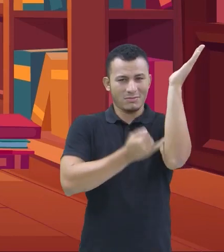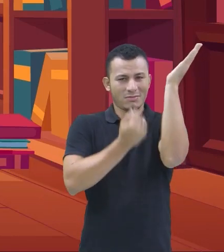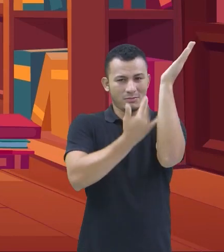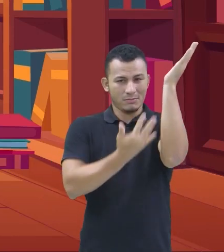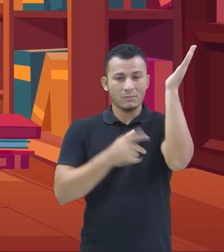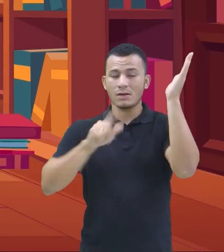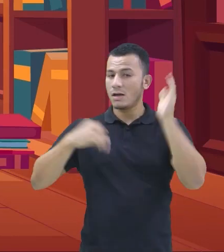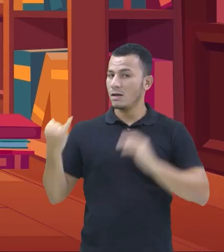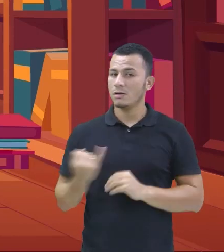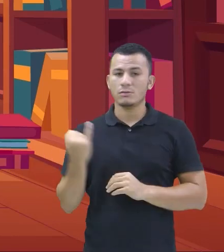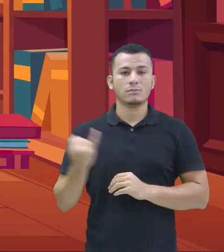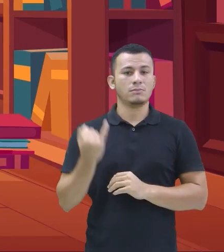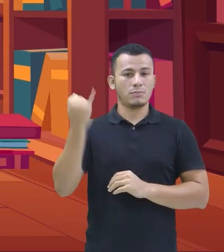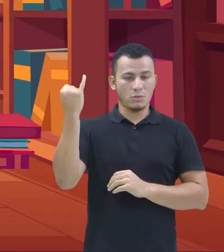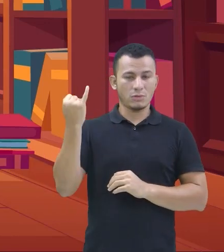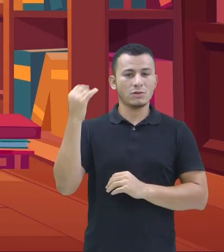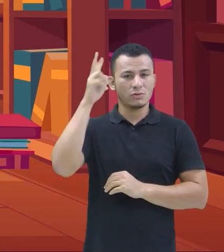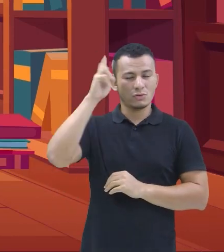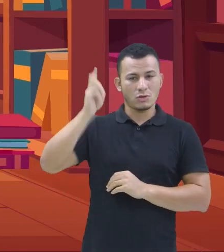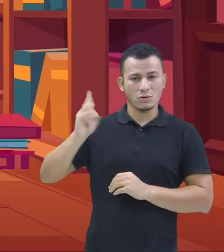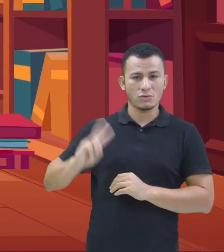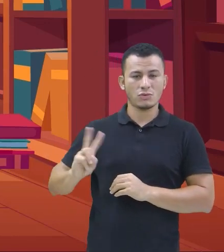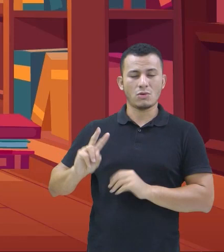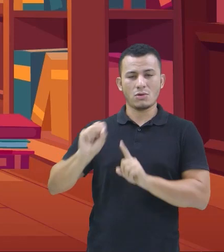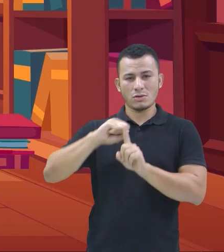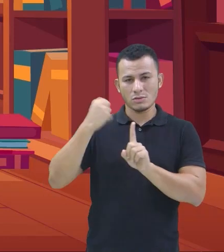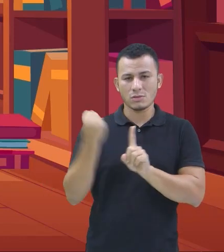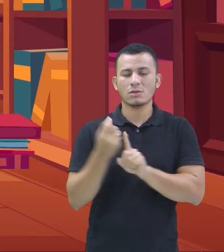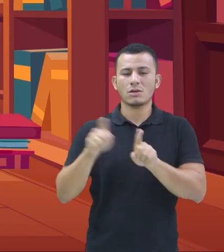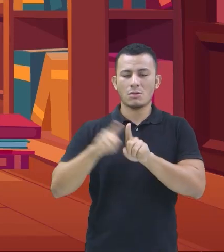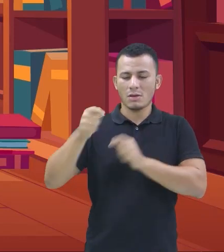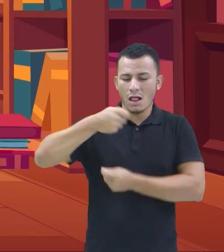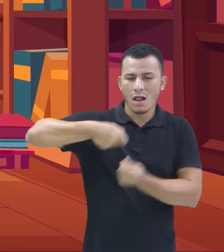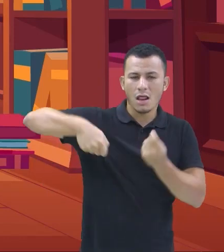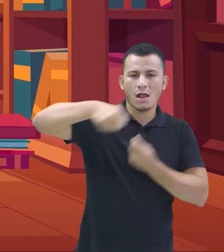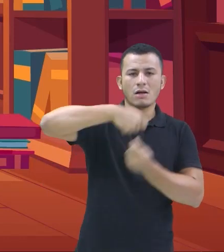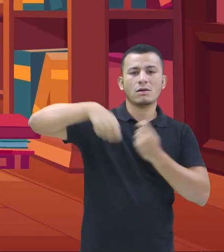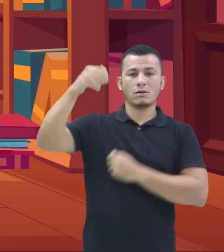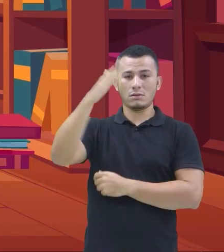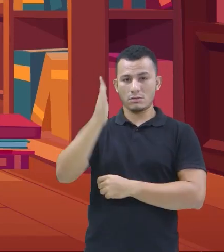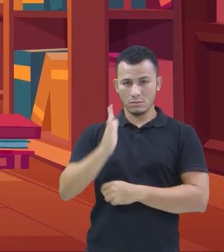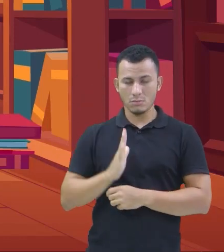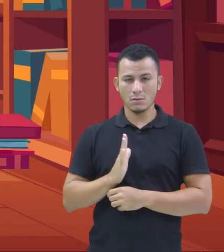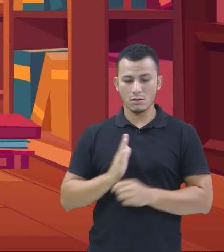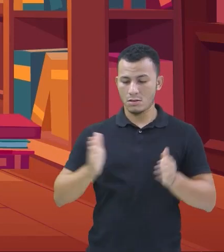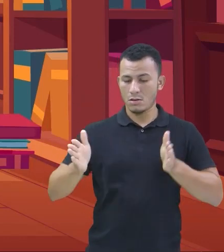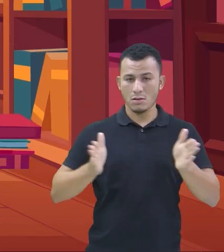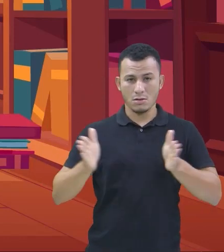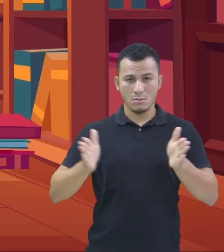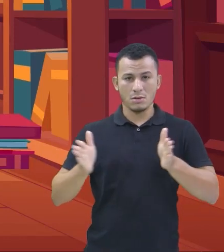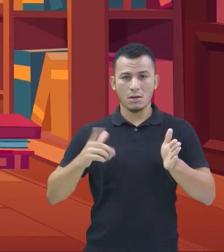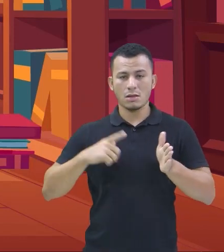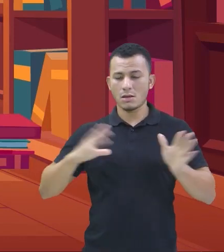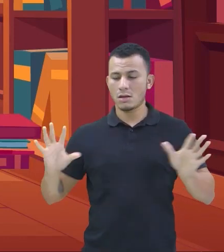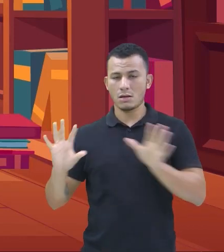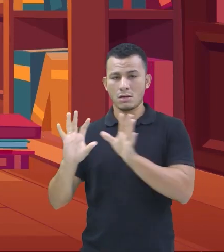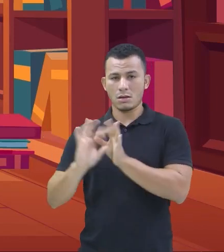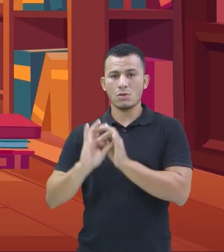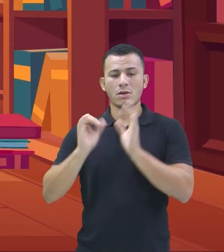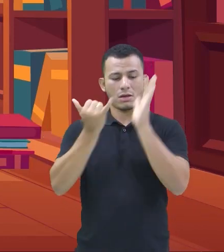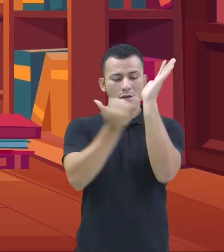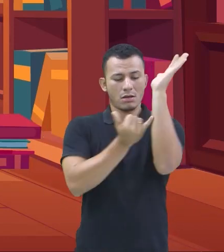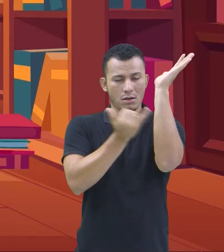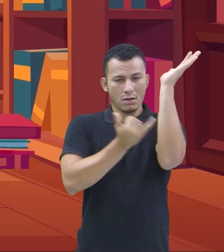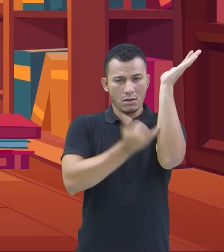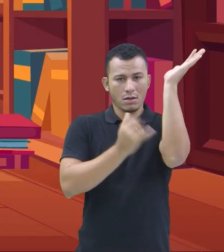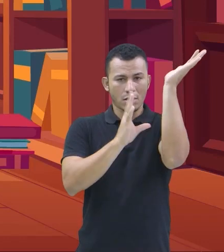época importante para a história econômica e social do Brasil. O período está relacionado com a